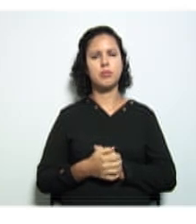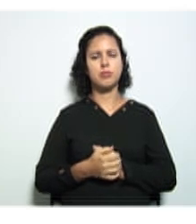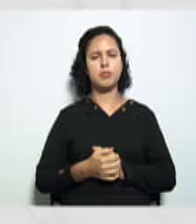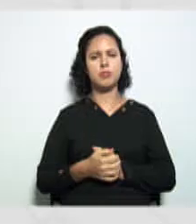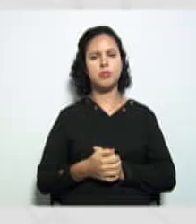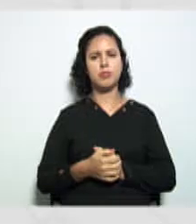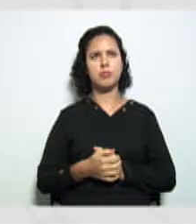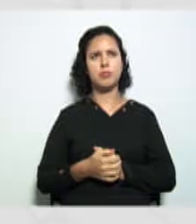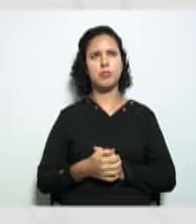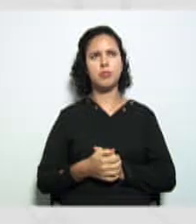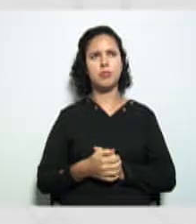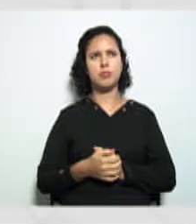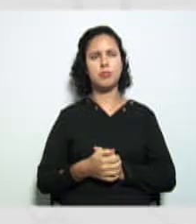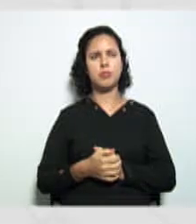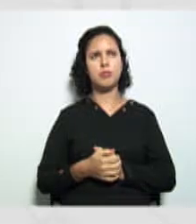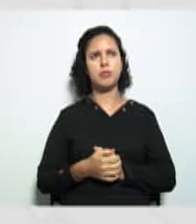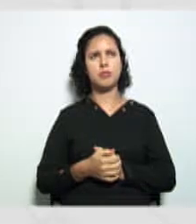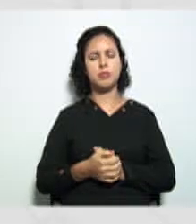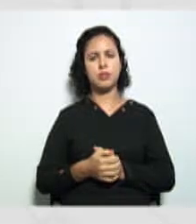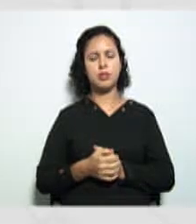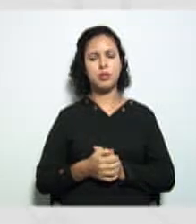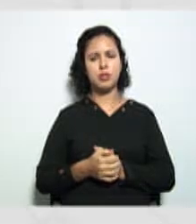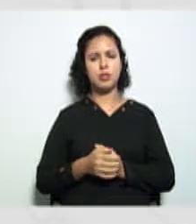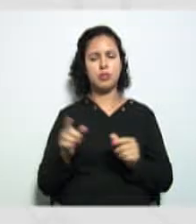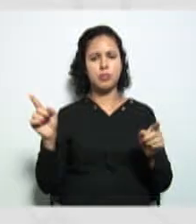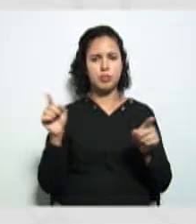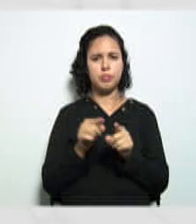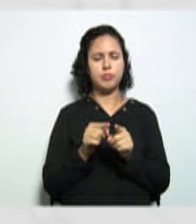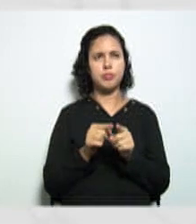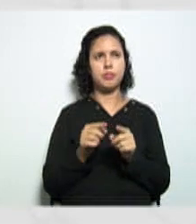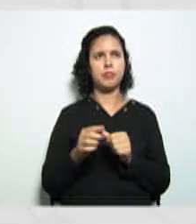Vamos lá. O nosso resumo consiste em,